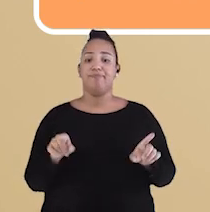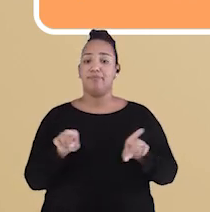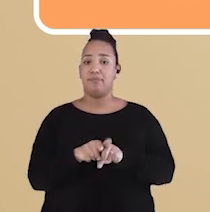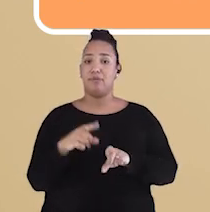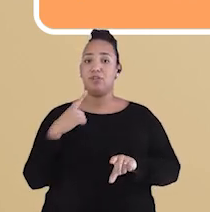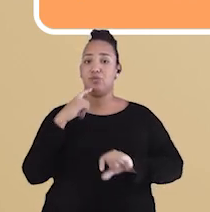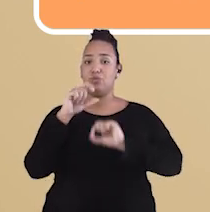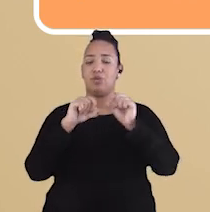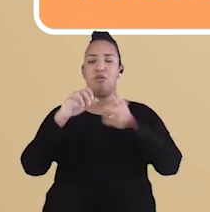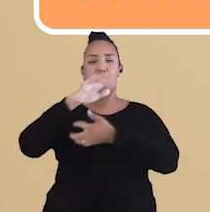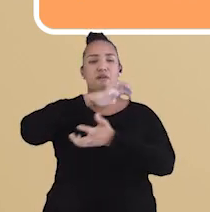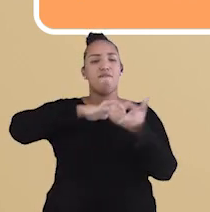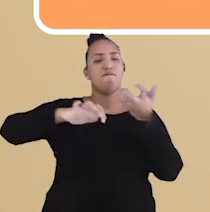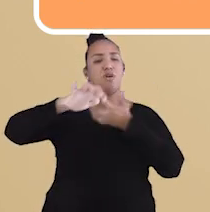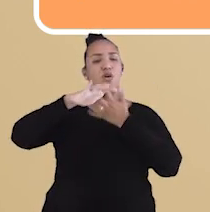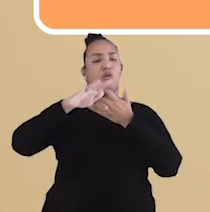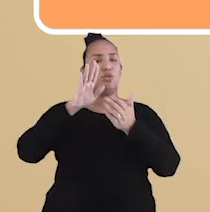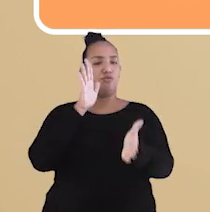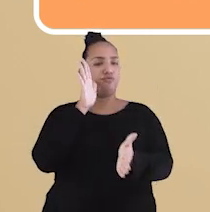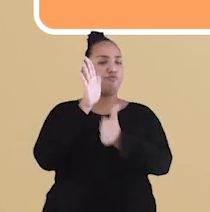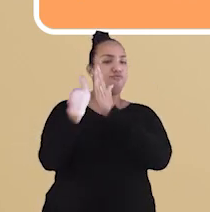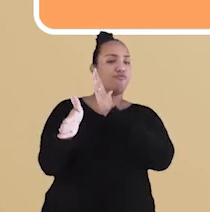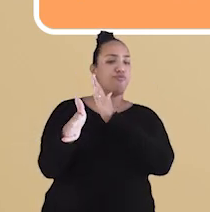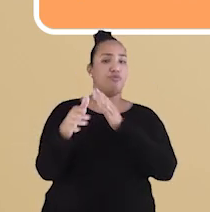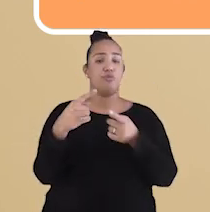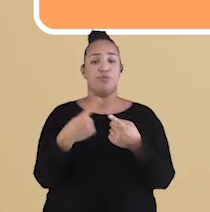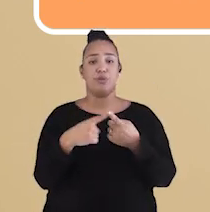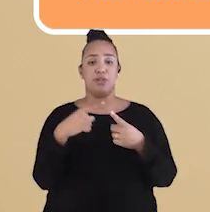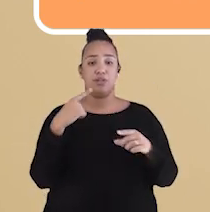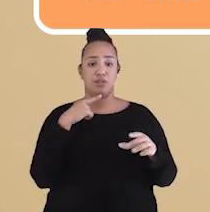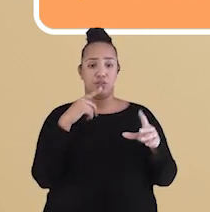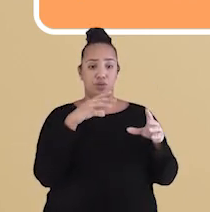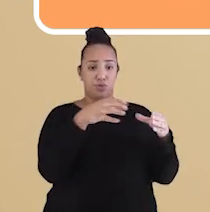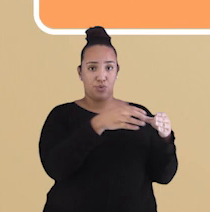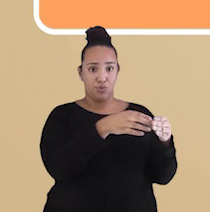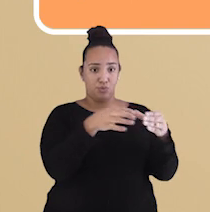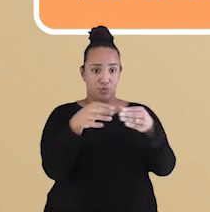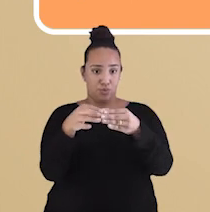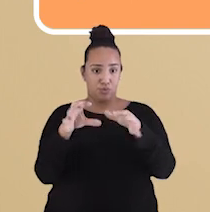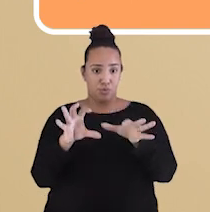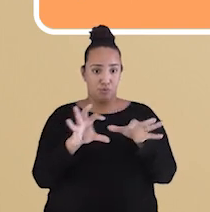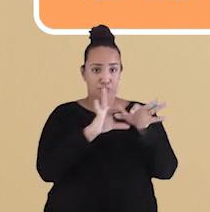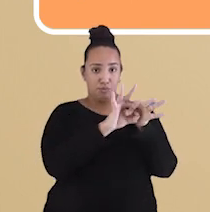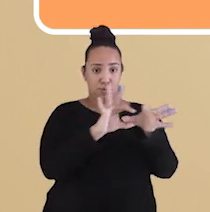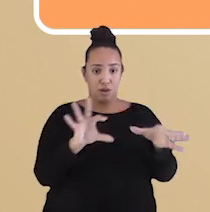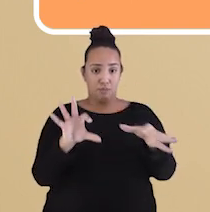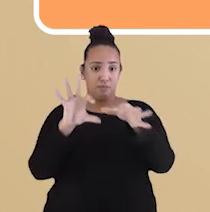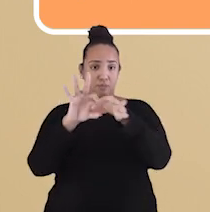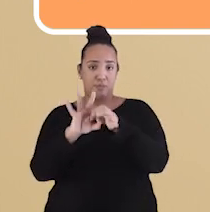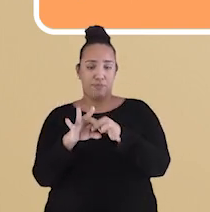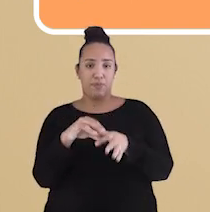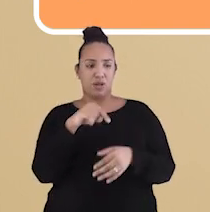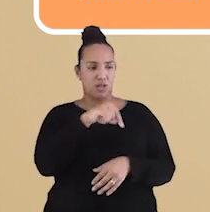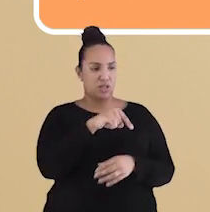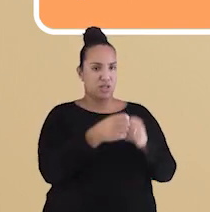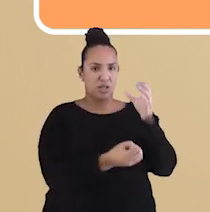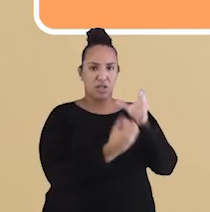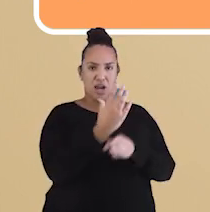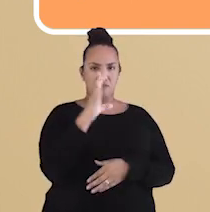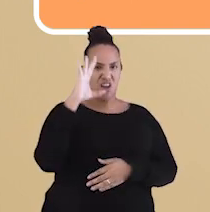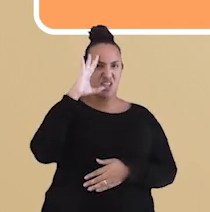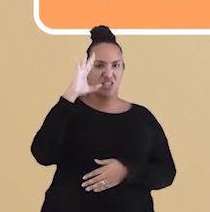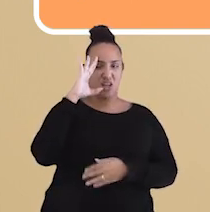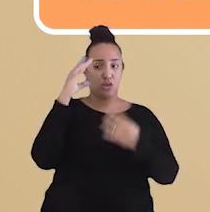também as fugas e revoltas. A formação de alianças se tornou uma prática comum, a fim de juntar guerreiros contra